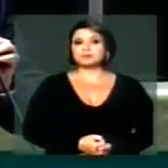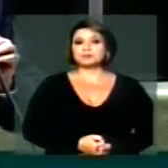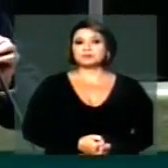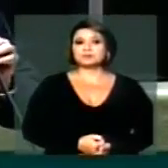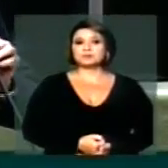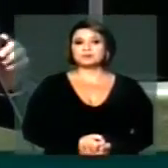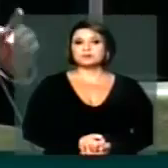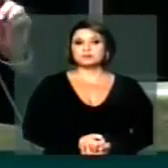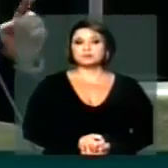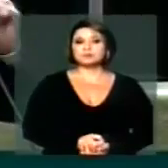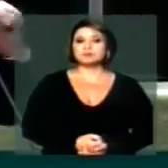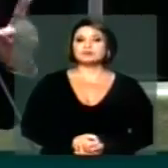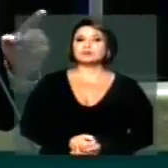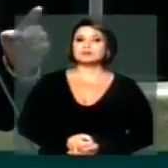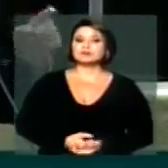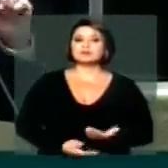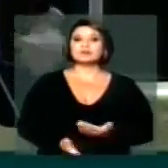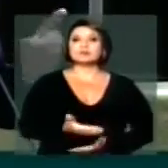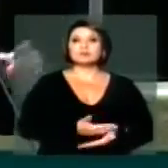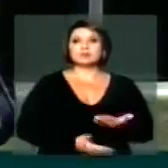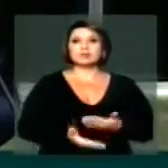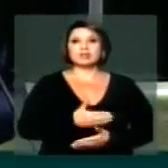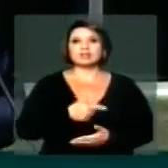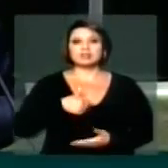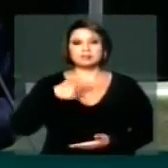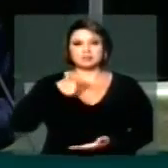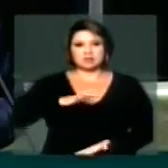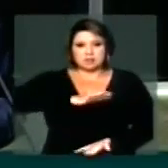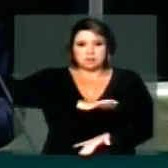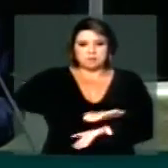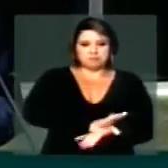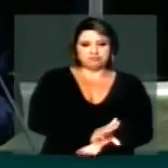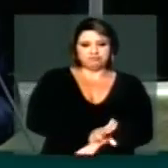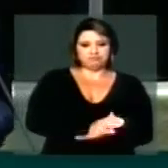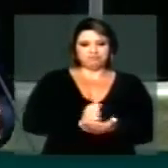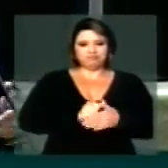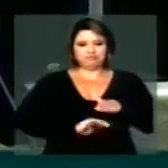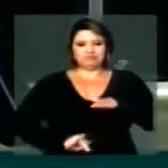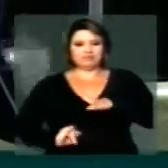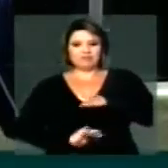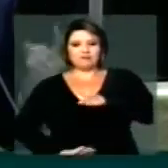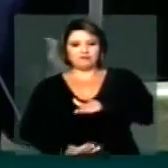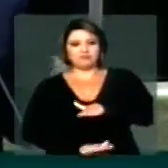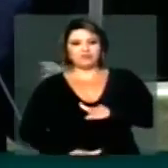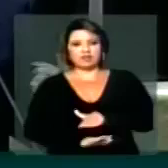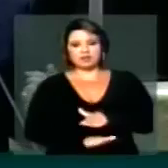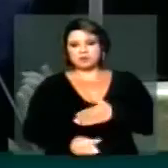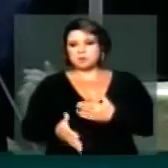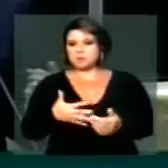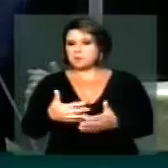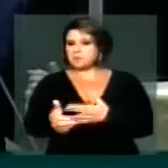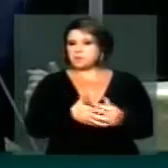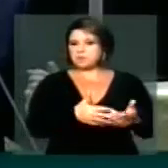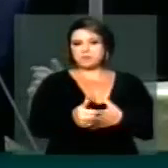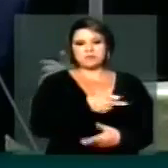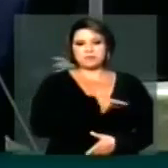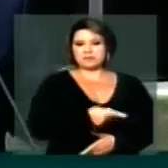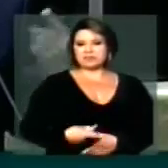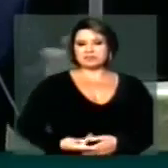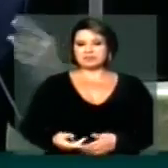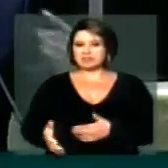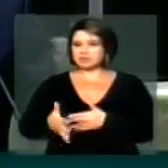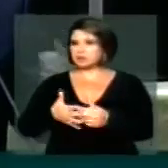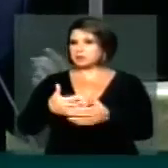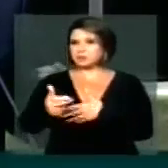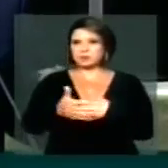alguma uma relação de subordinação entre qualquer presidente eleito